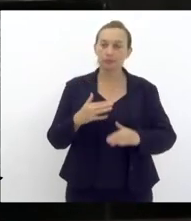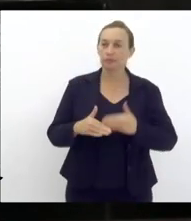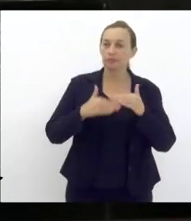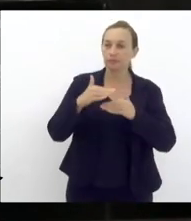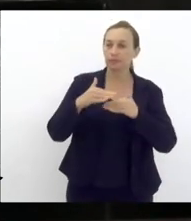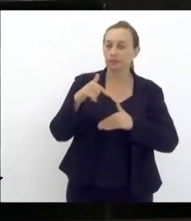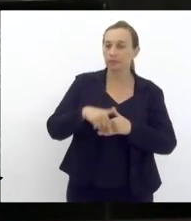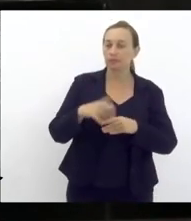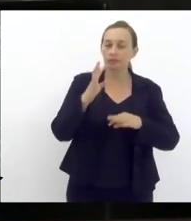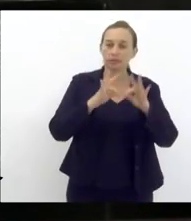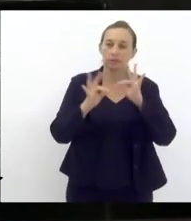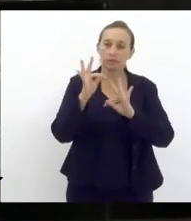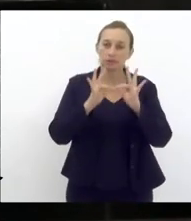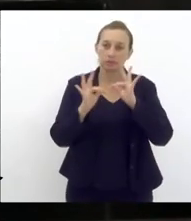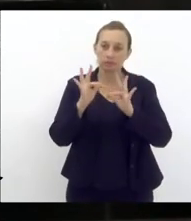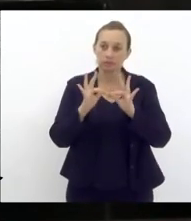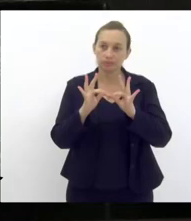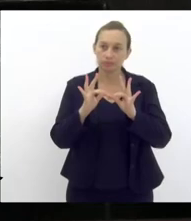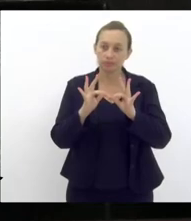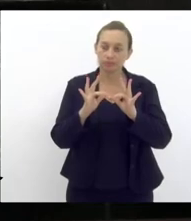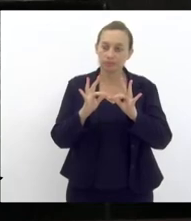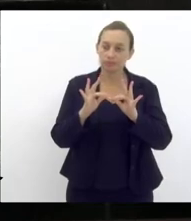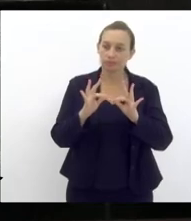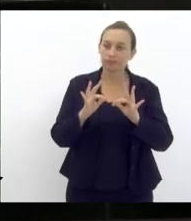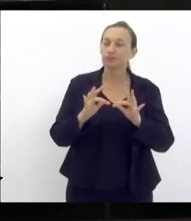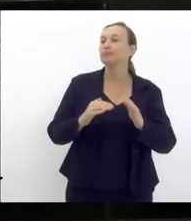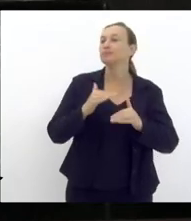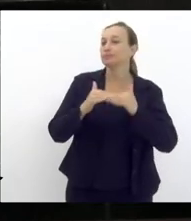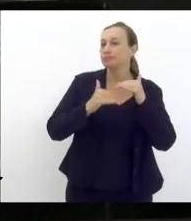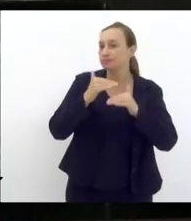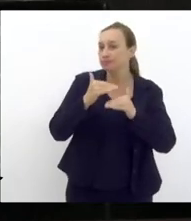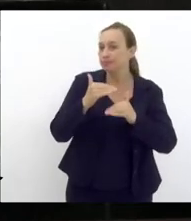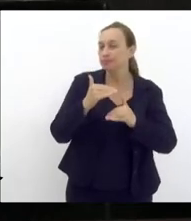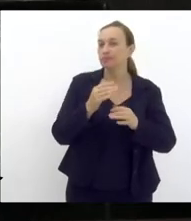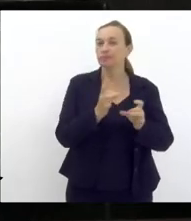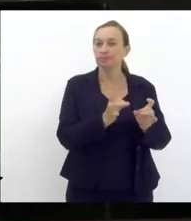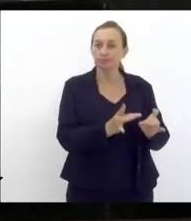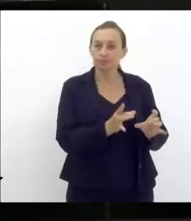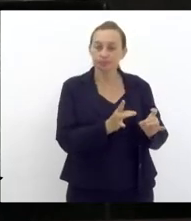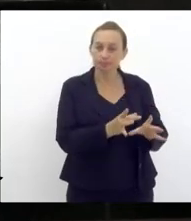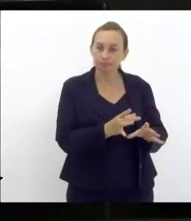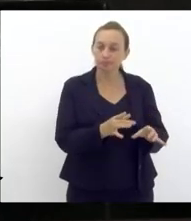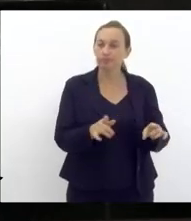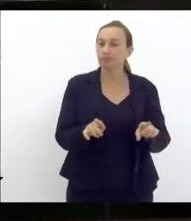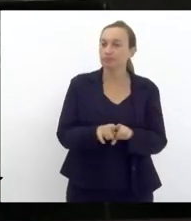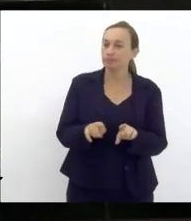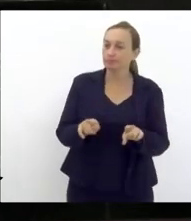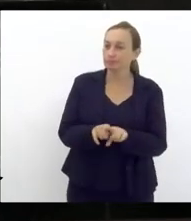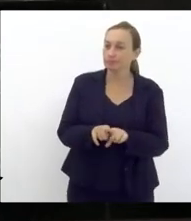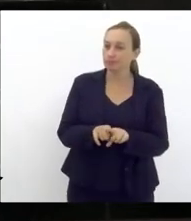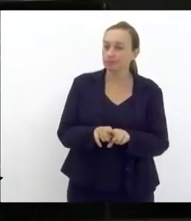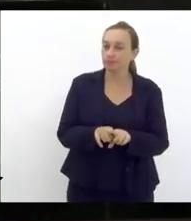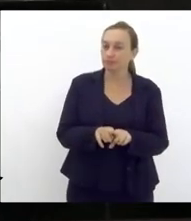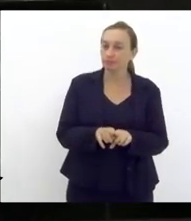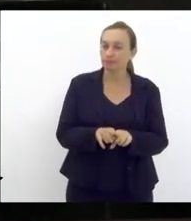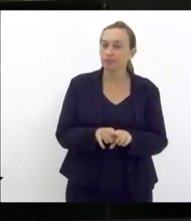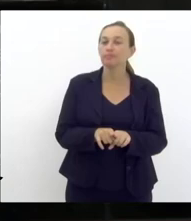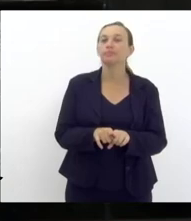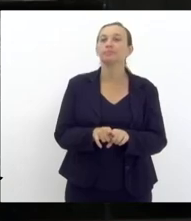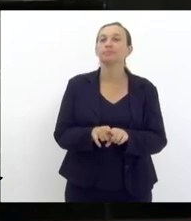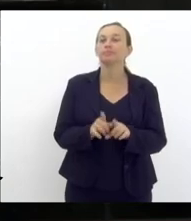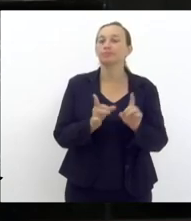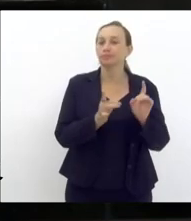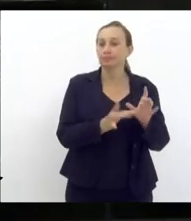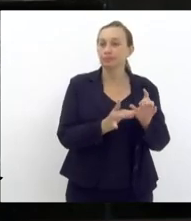aqui tecnologias de desenvolver comércio de alçar também o comércio nível internacional